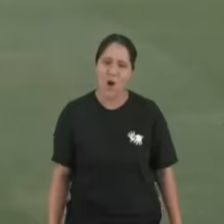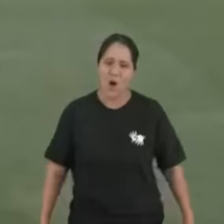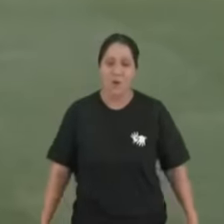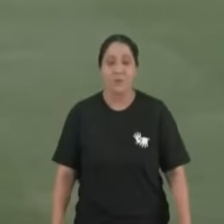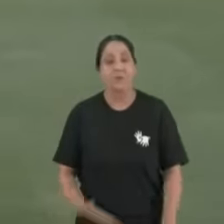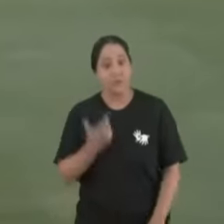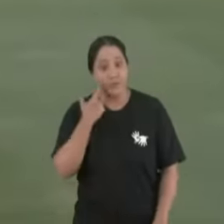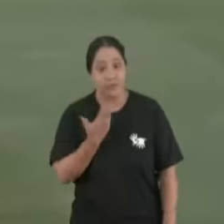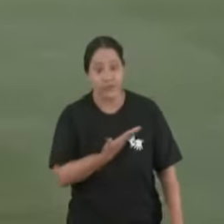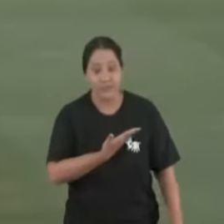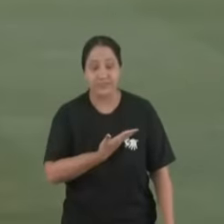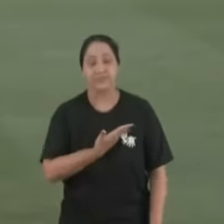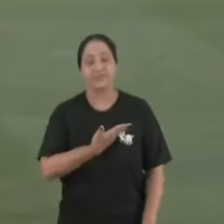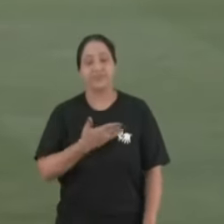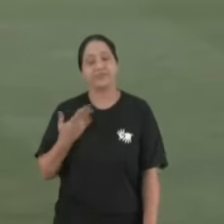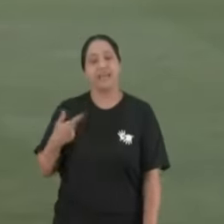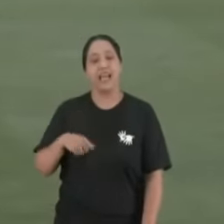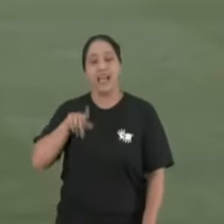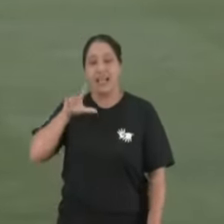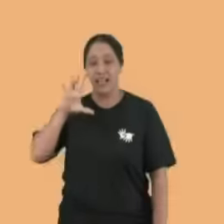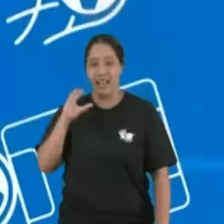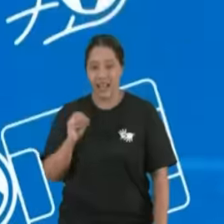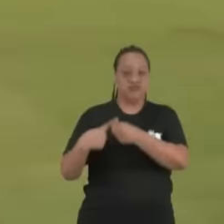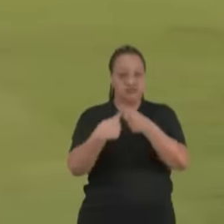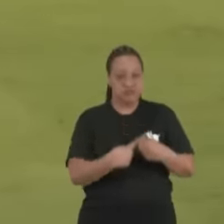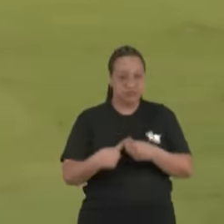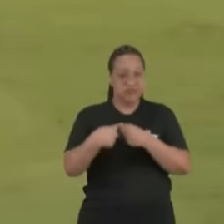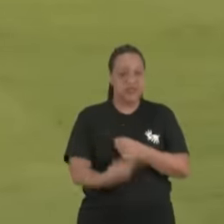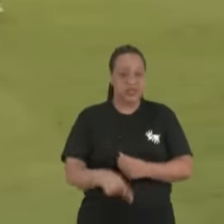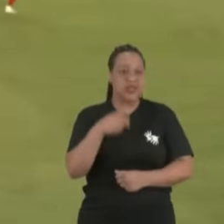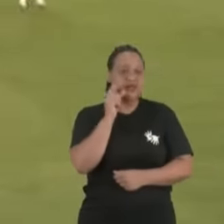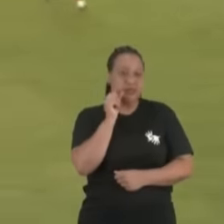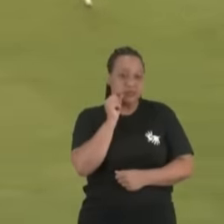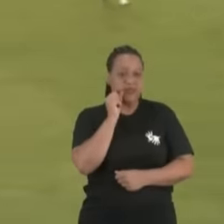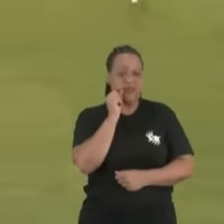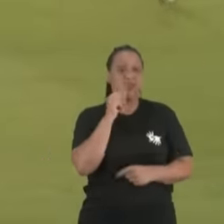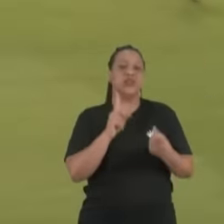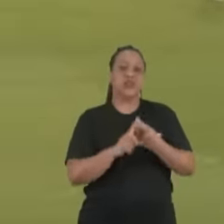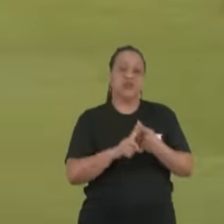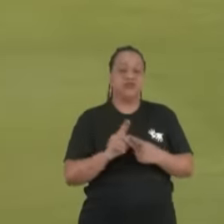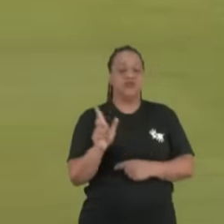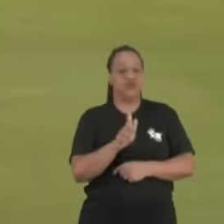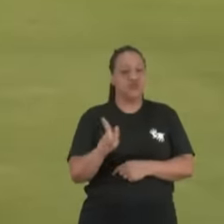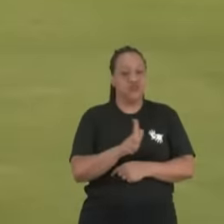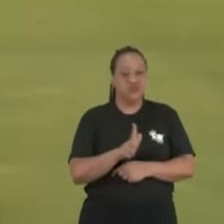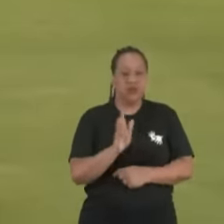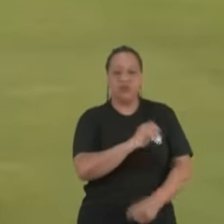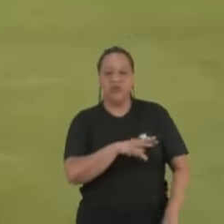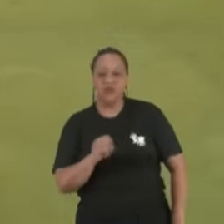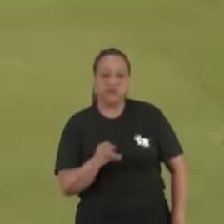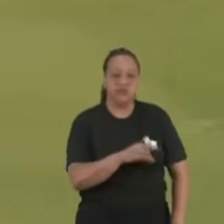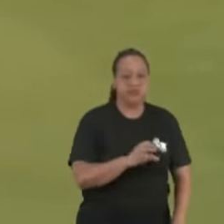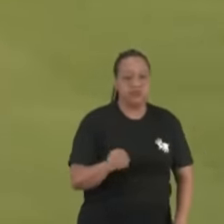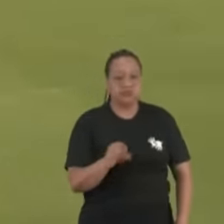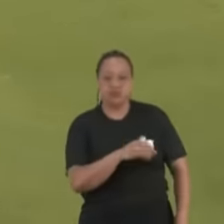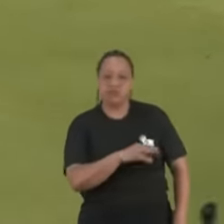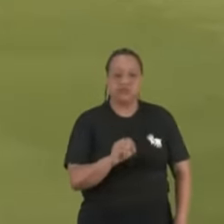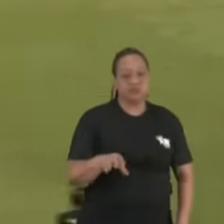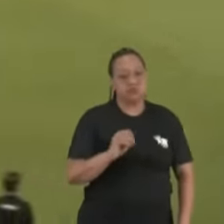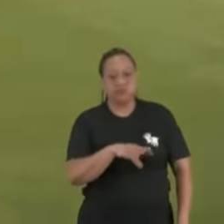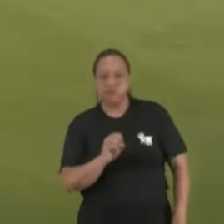Veja só, o Léo Pereira já veio para o lado mais frágil. Bola nos pés do GG, de frente para o Kim, encostou por ali o Caio